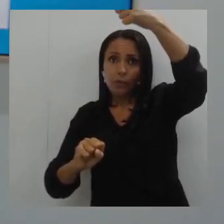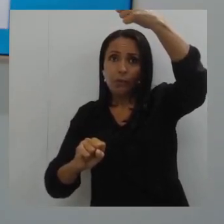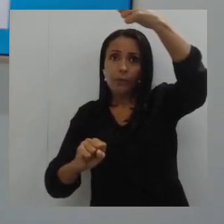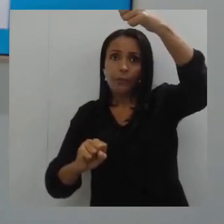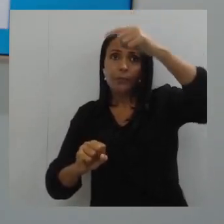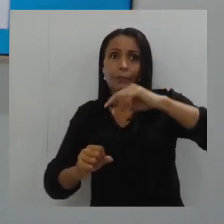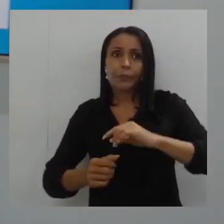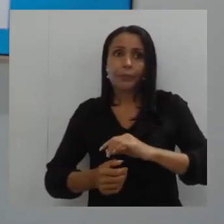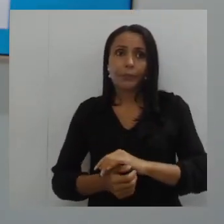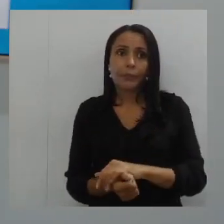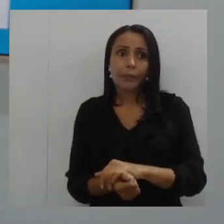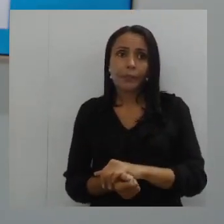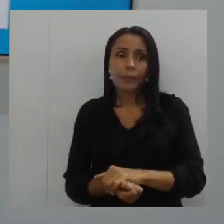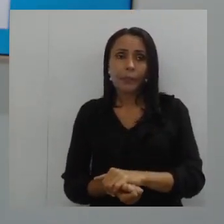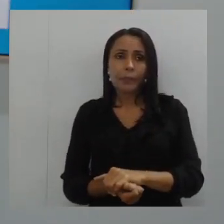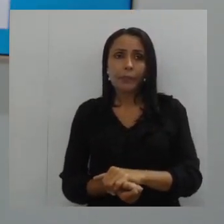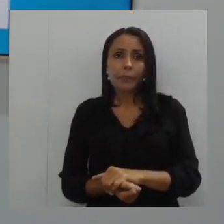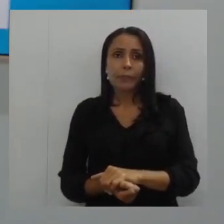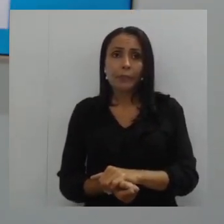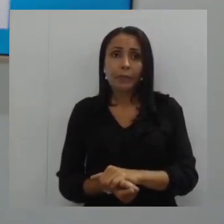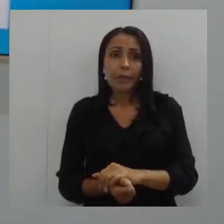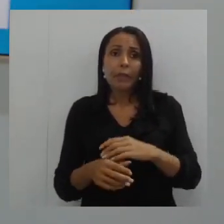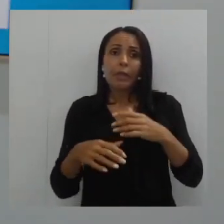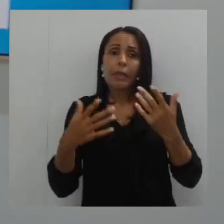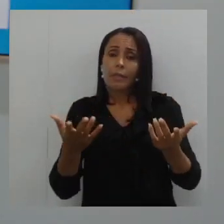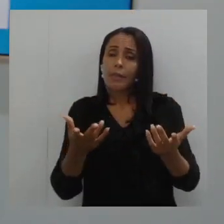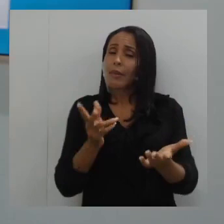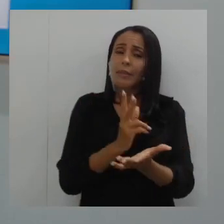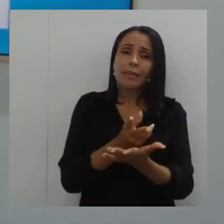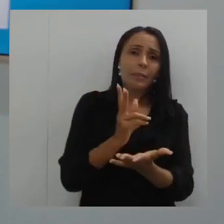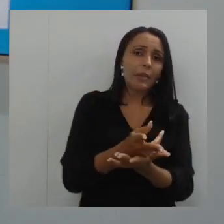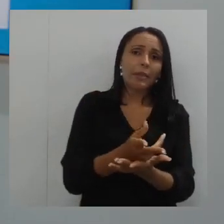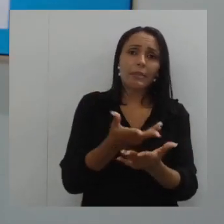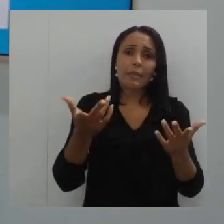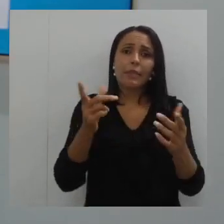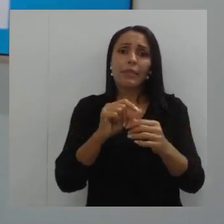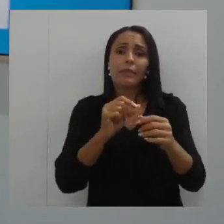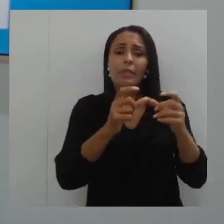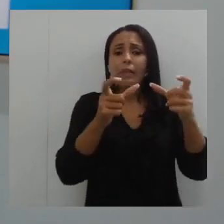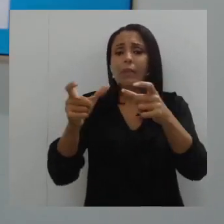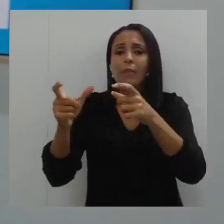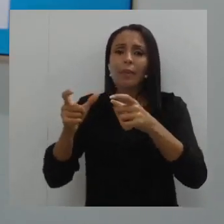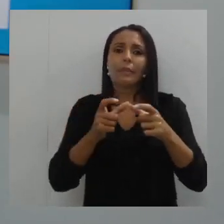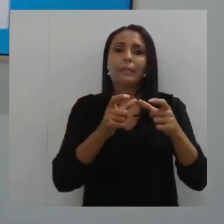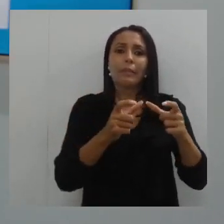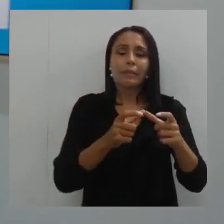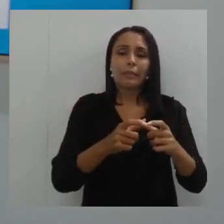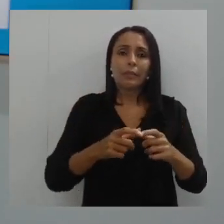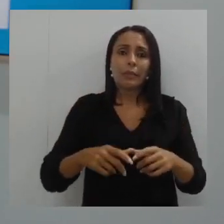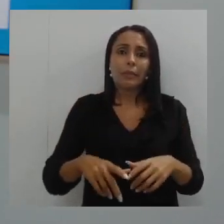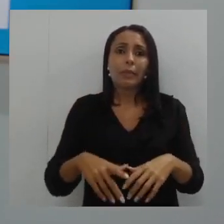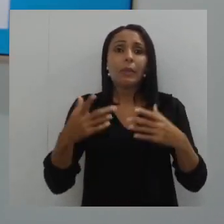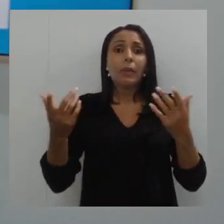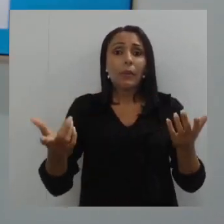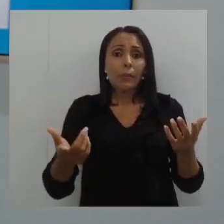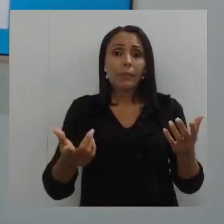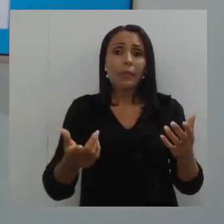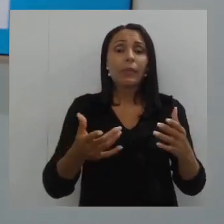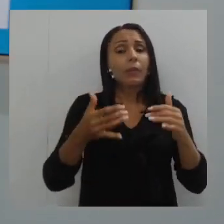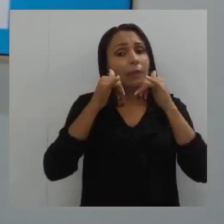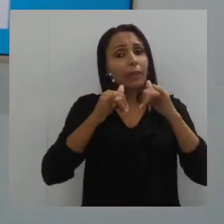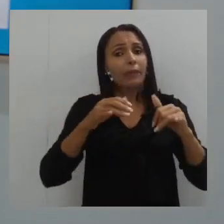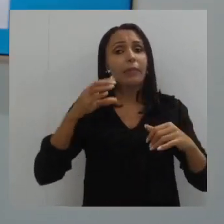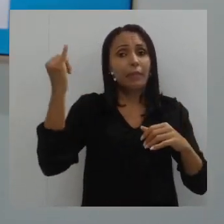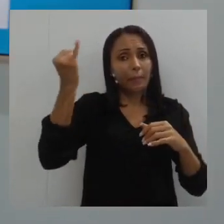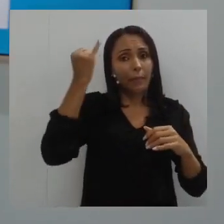localizado esse quadrado. Então, é assim que eles trabalham para poder fazer essa localização. Outra coisa também que é muito importante a gente